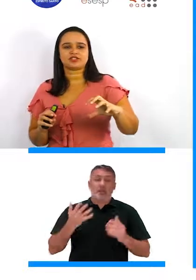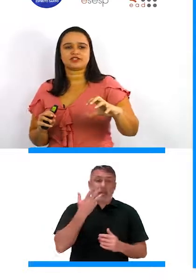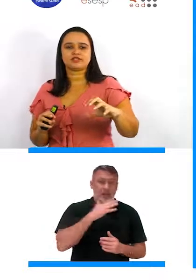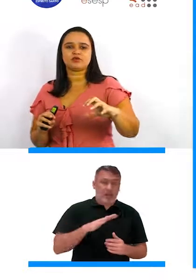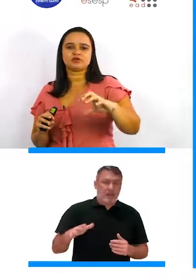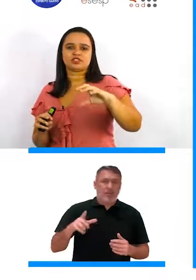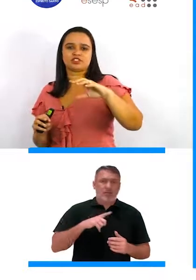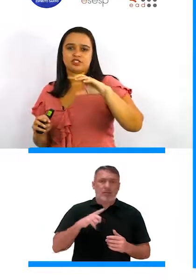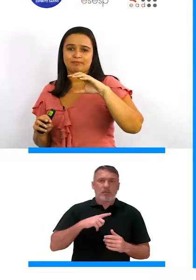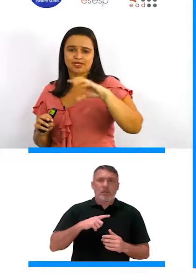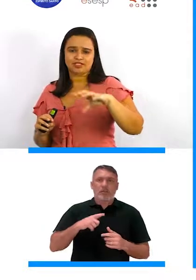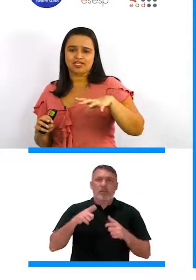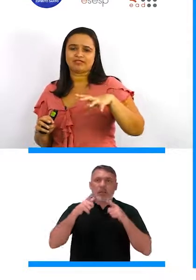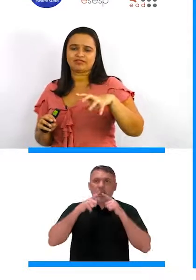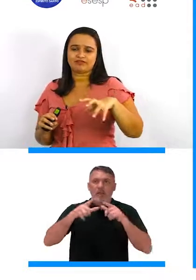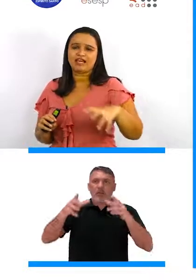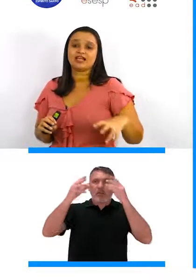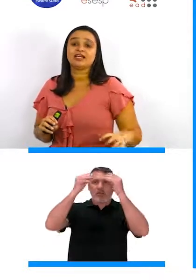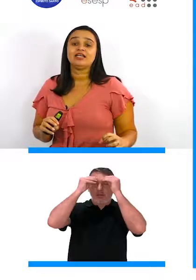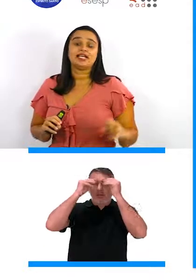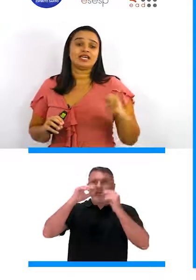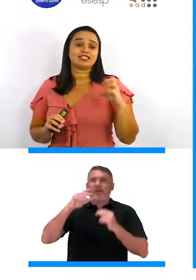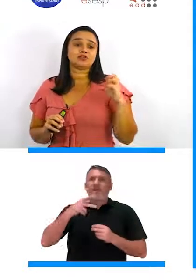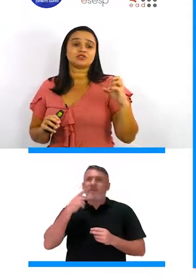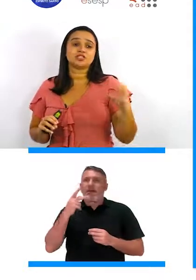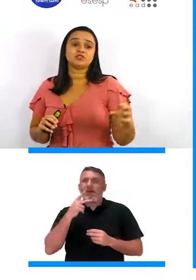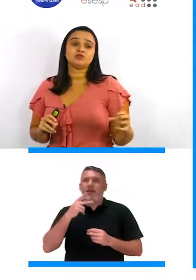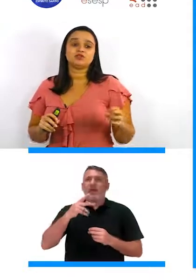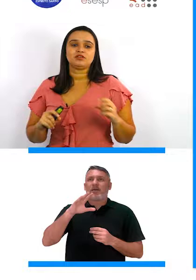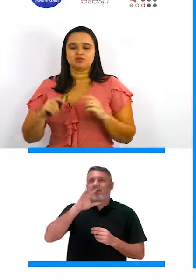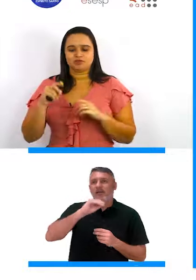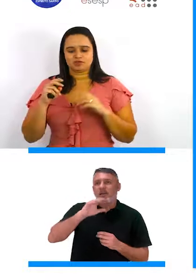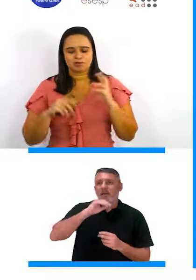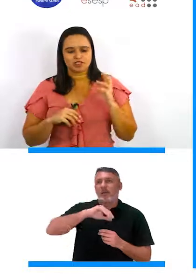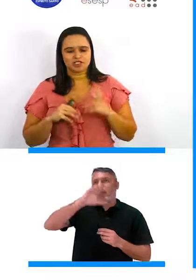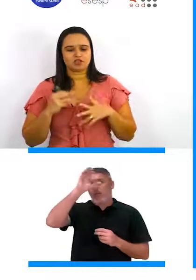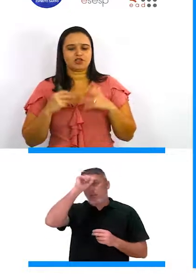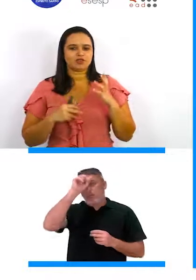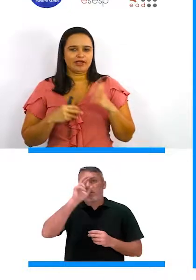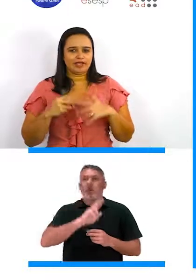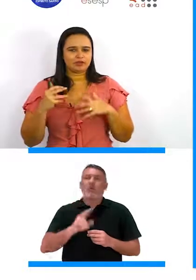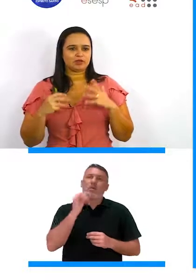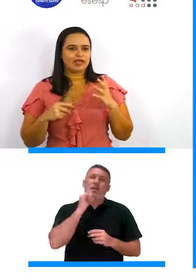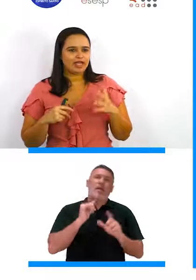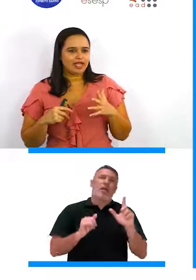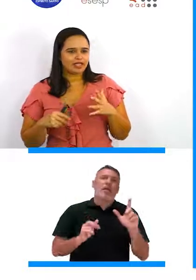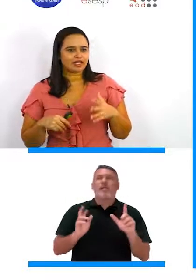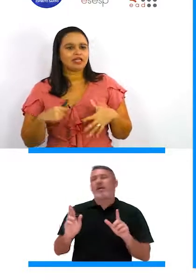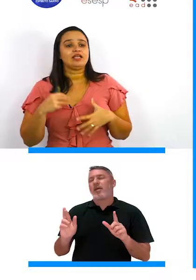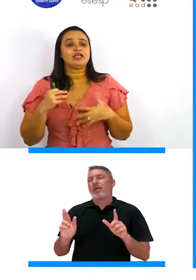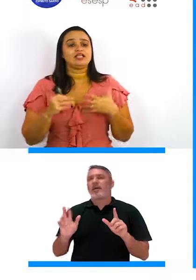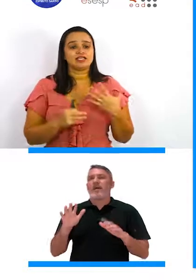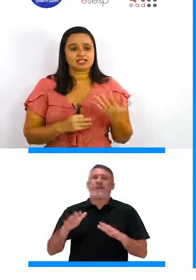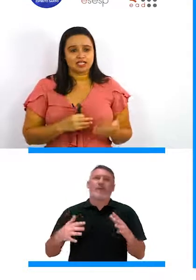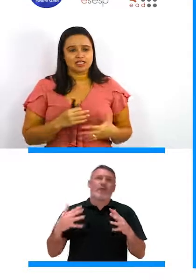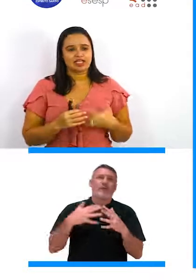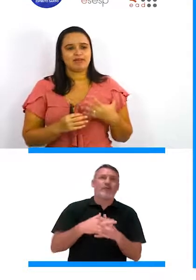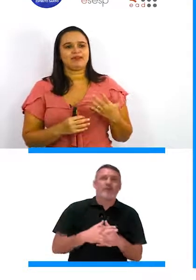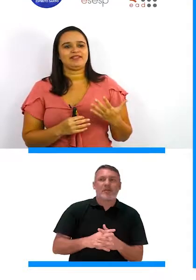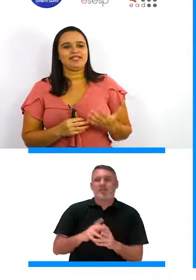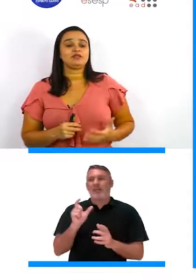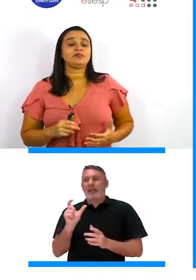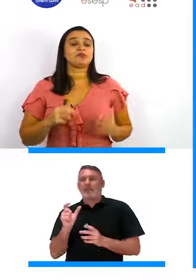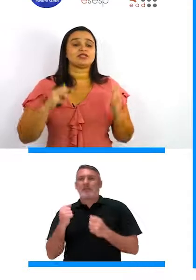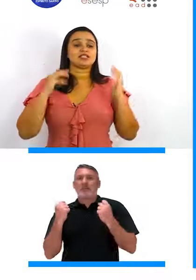processo de aquisição, ou seja, de aprendizado da fala, ela está usando, principalmente a troca do L pelo R, né?